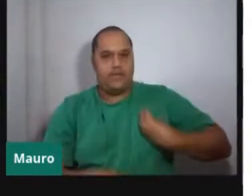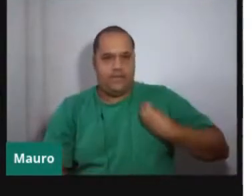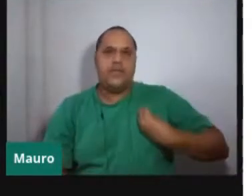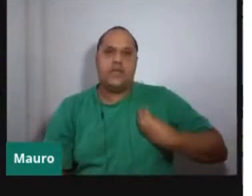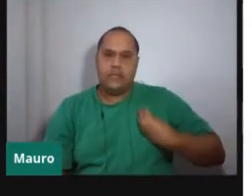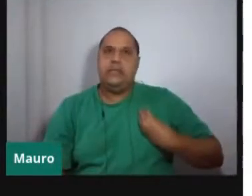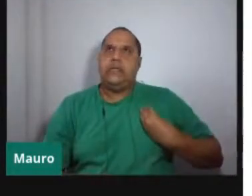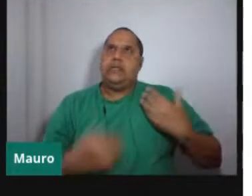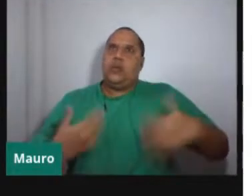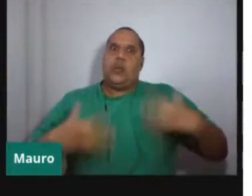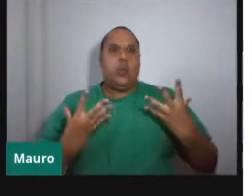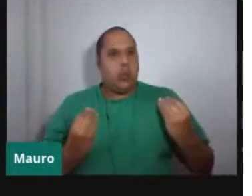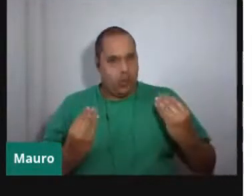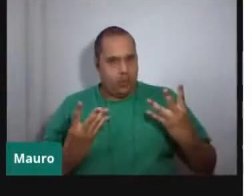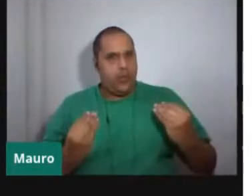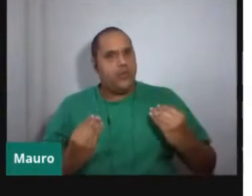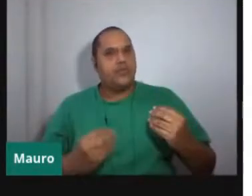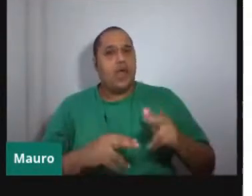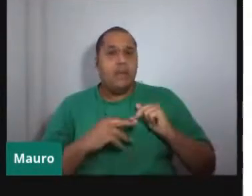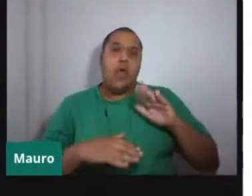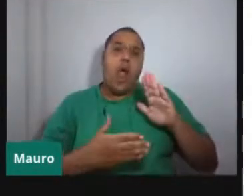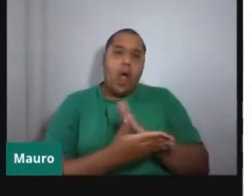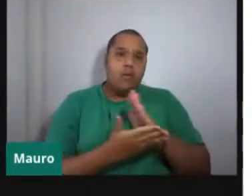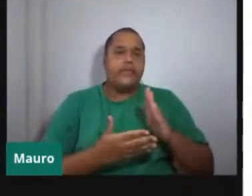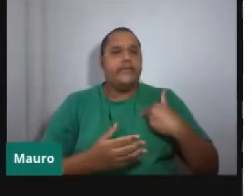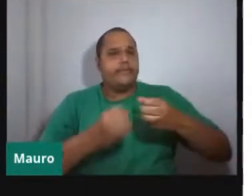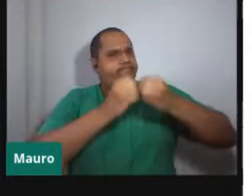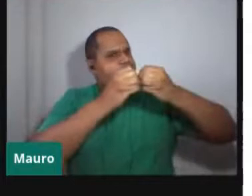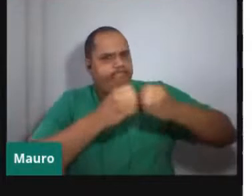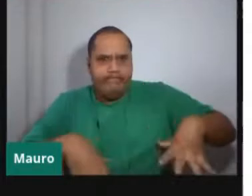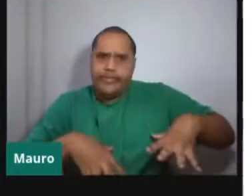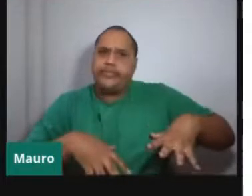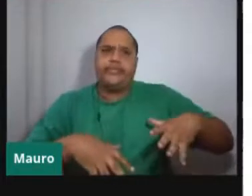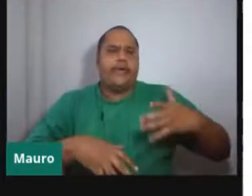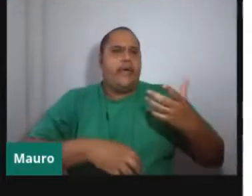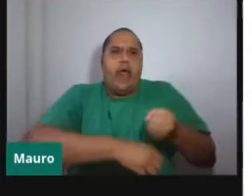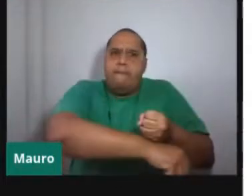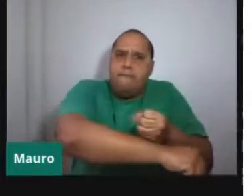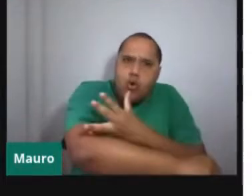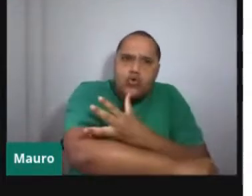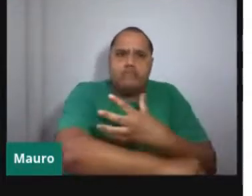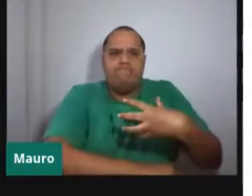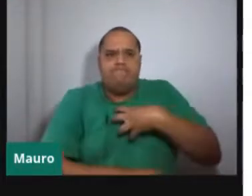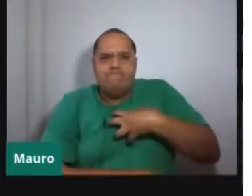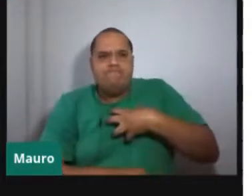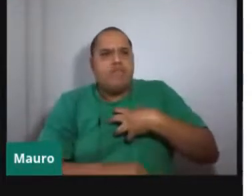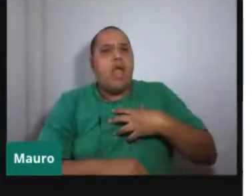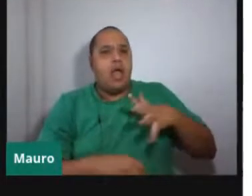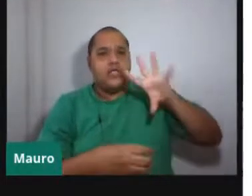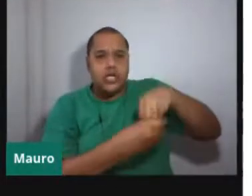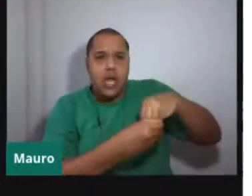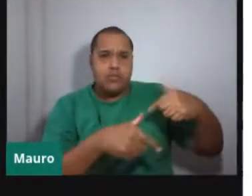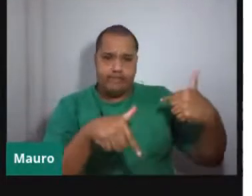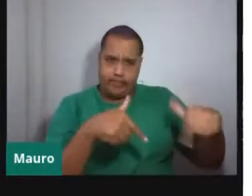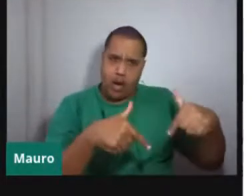gente. São, em geral, incapacitantes, elas trazem um prejuízo emocional, um prejuízo no trabalho, né,